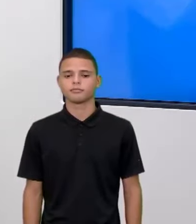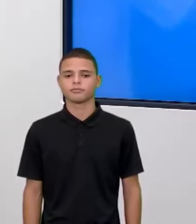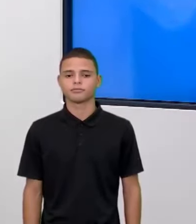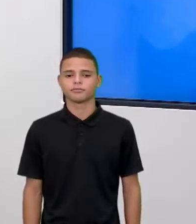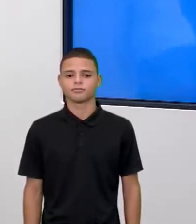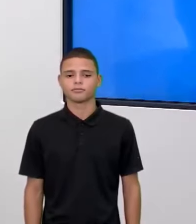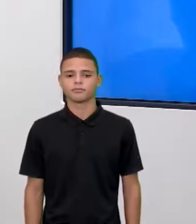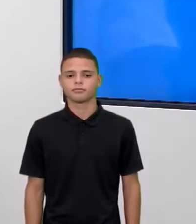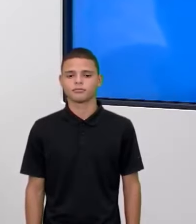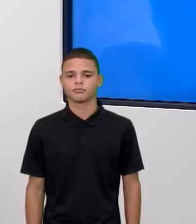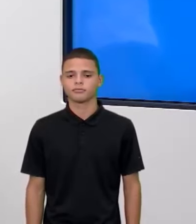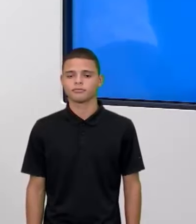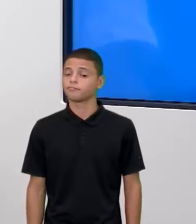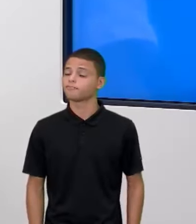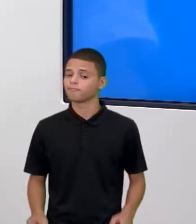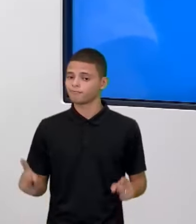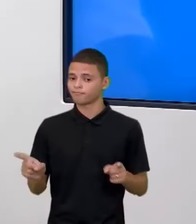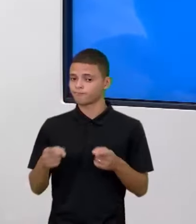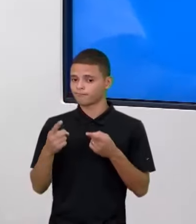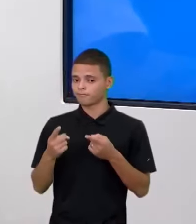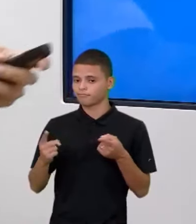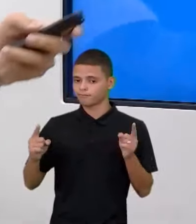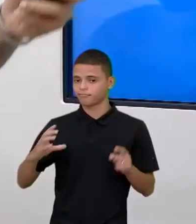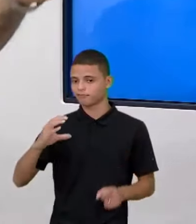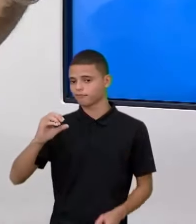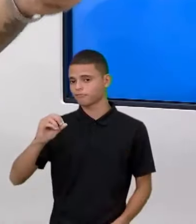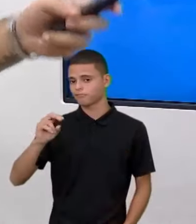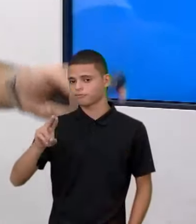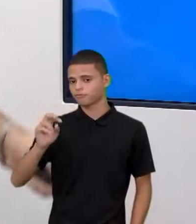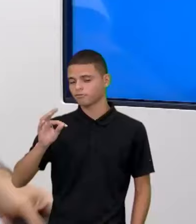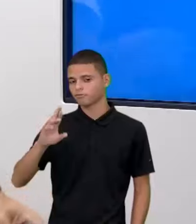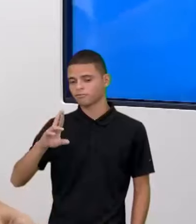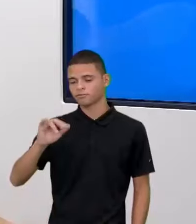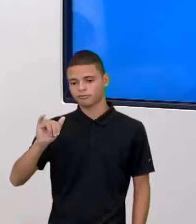Então vamos para a música country.